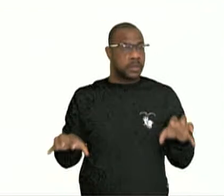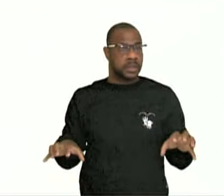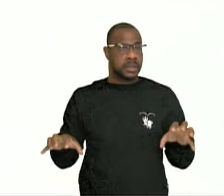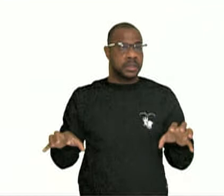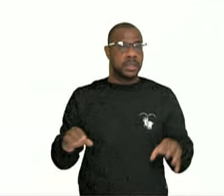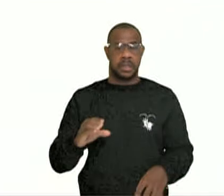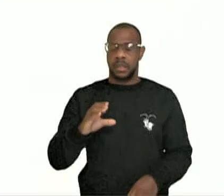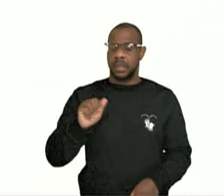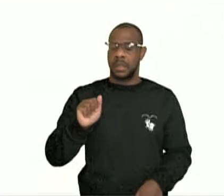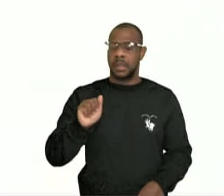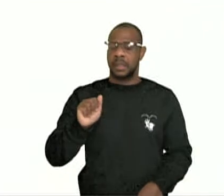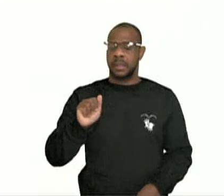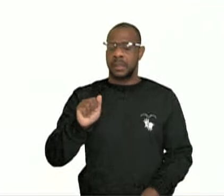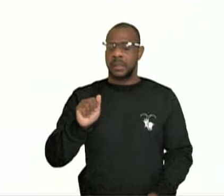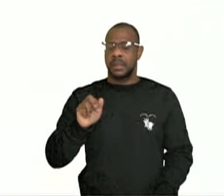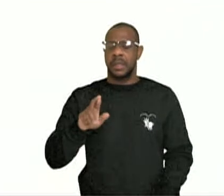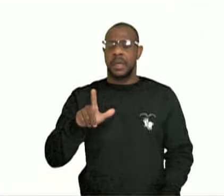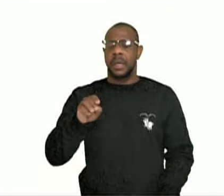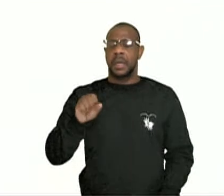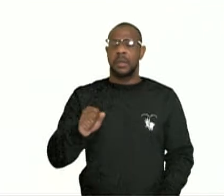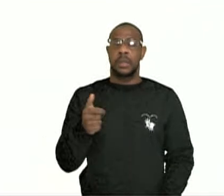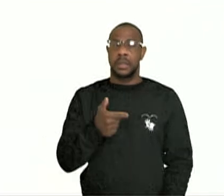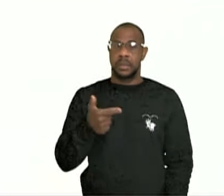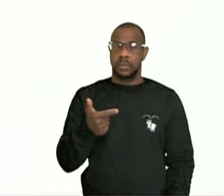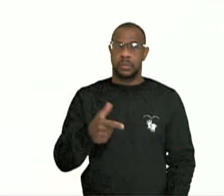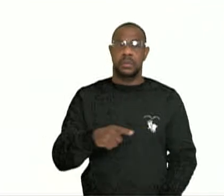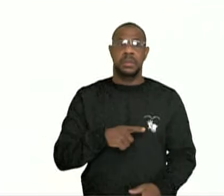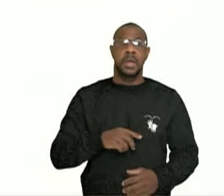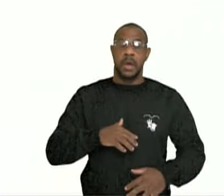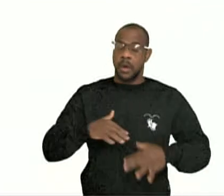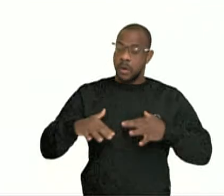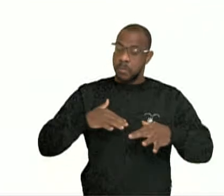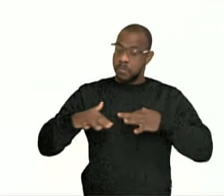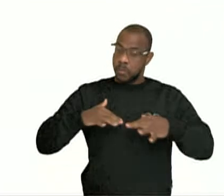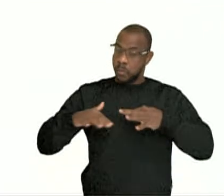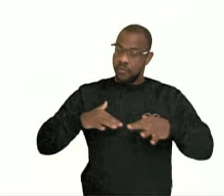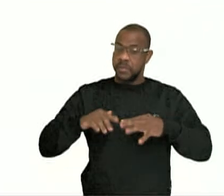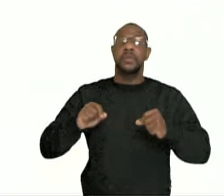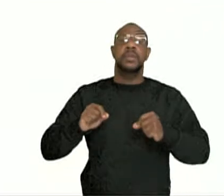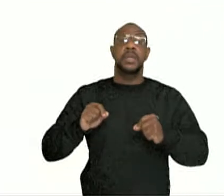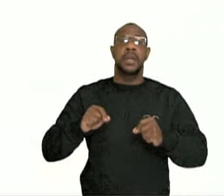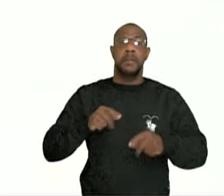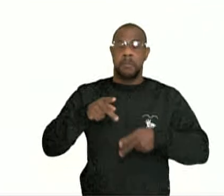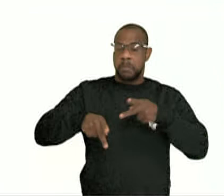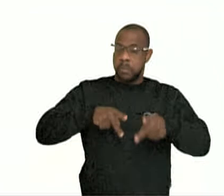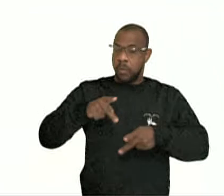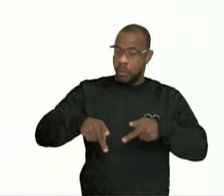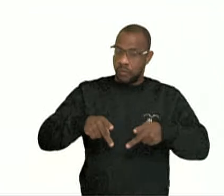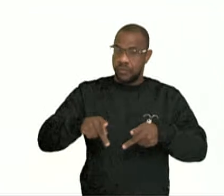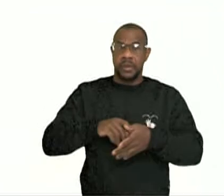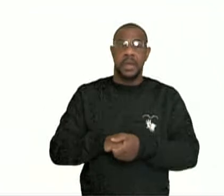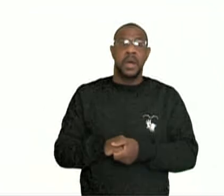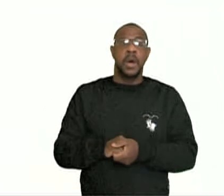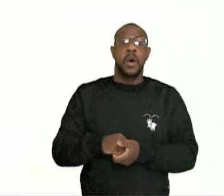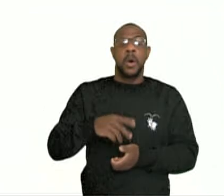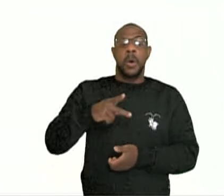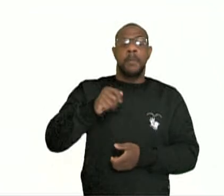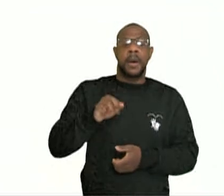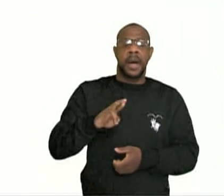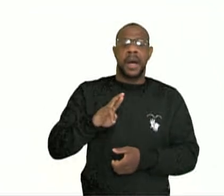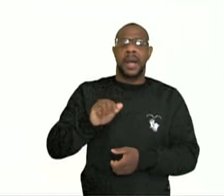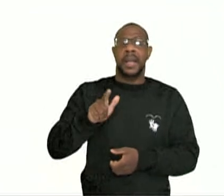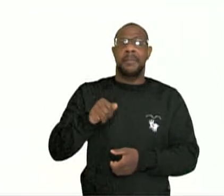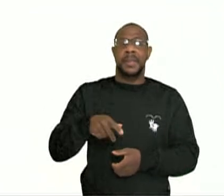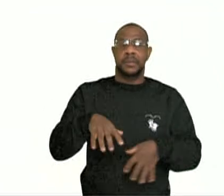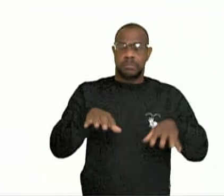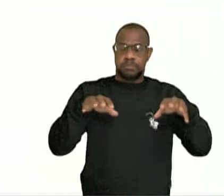II, Temendo a força desses movimentos populares radicais, o parlamento aprovou a volta da monarquia,